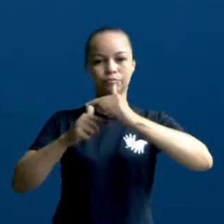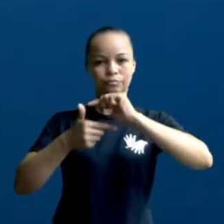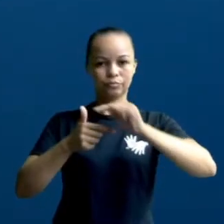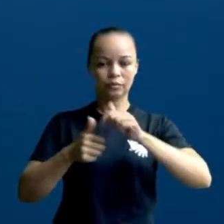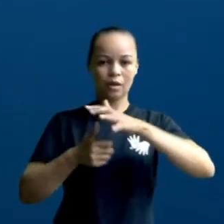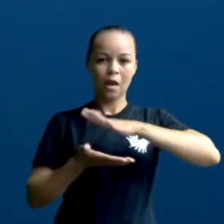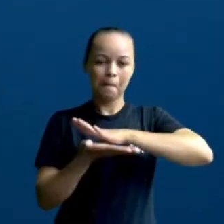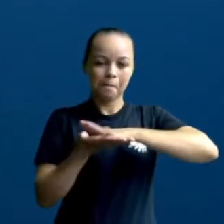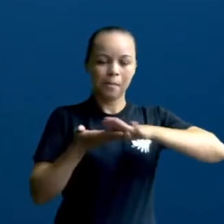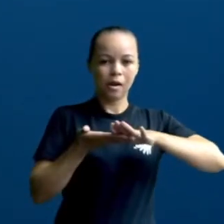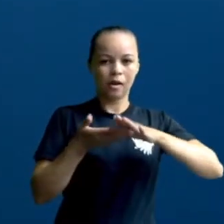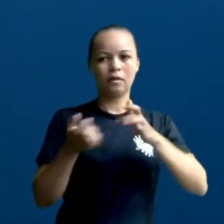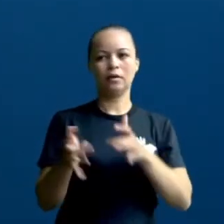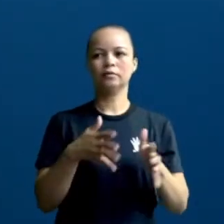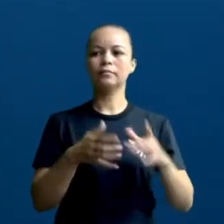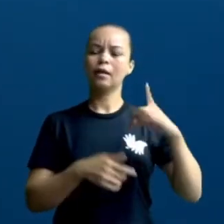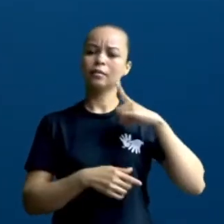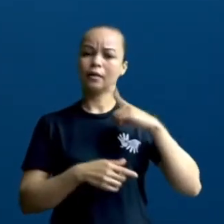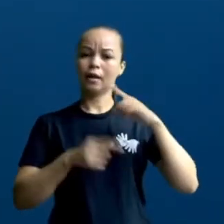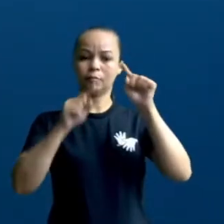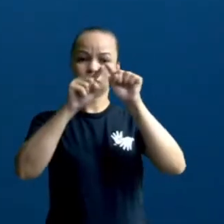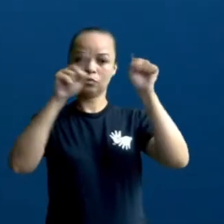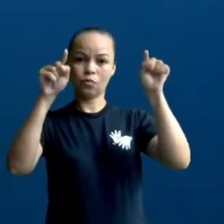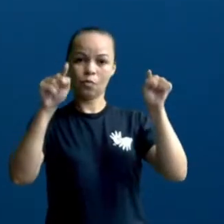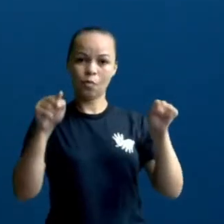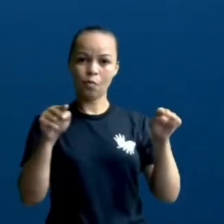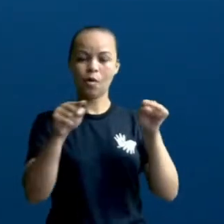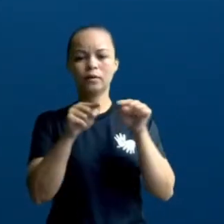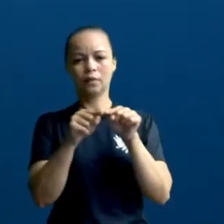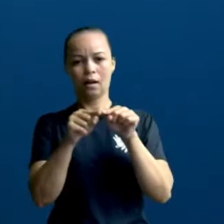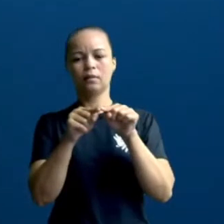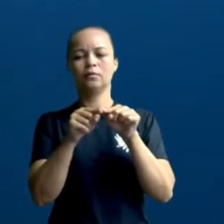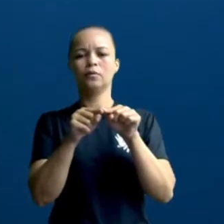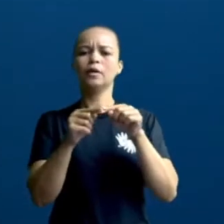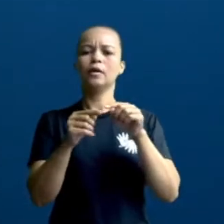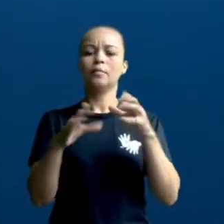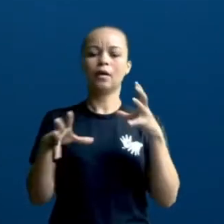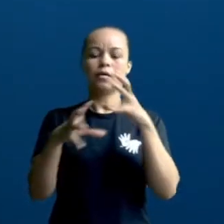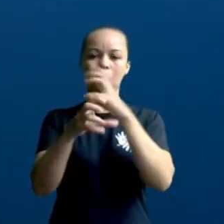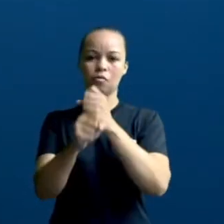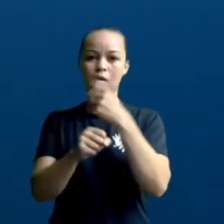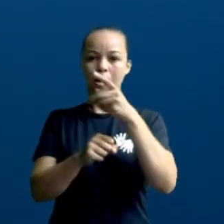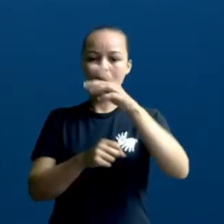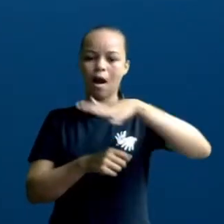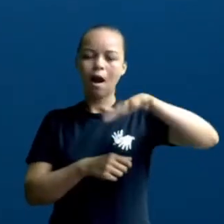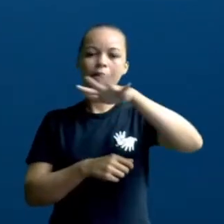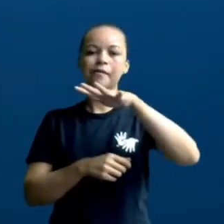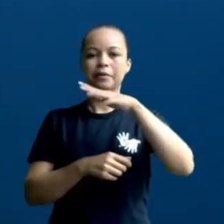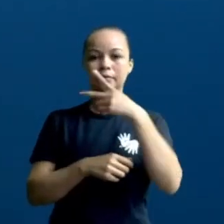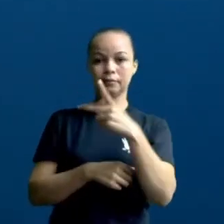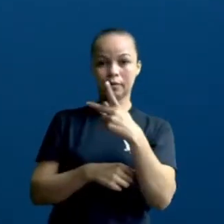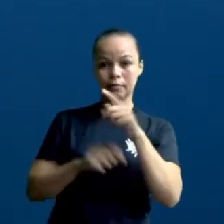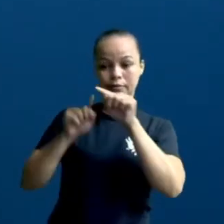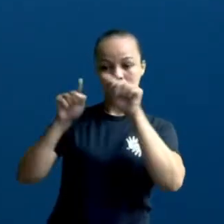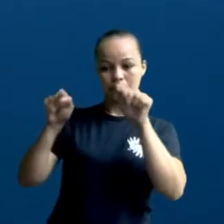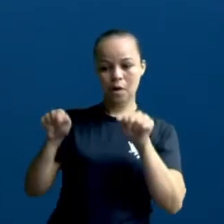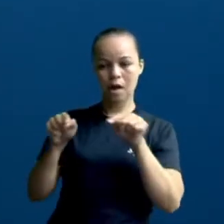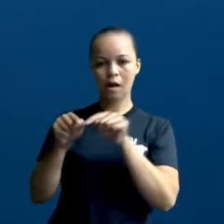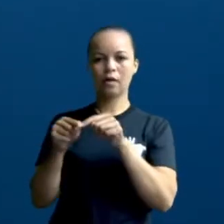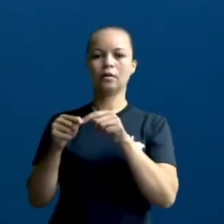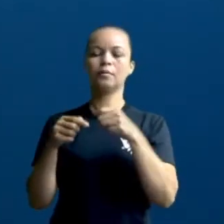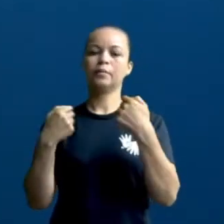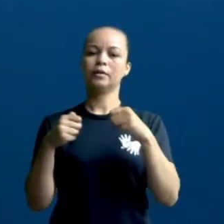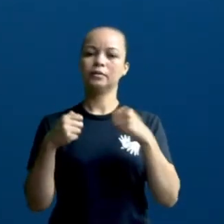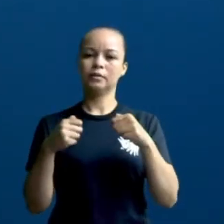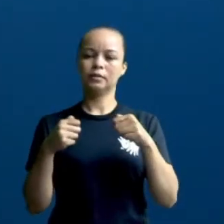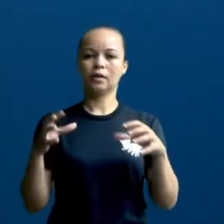o nosso quadrado, tá certo? Que para calcular a área desse quadrado, o que que a gente faz? A gente vai calcular a